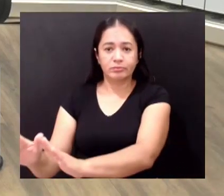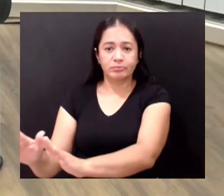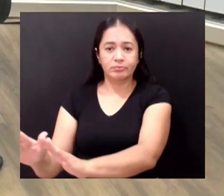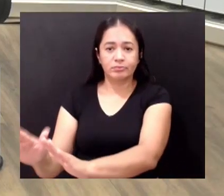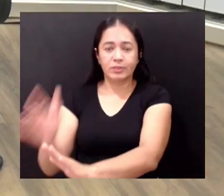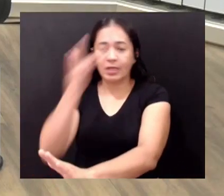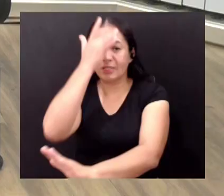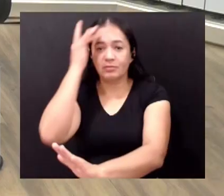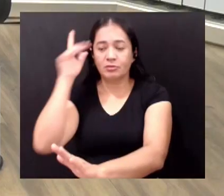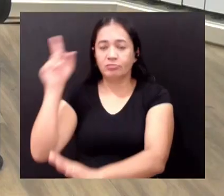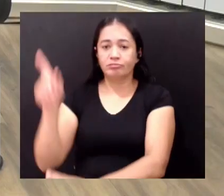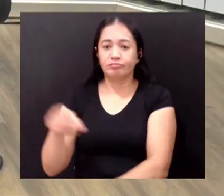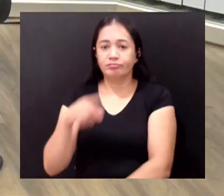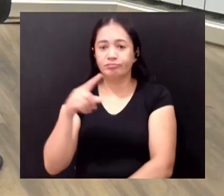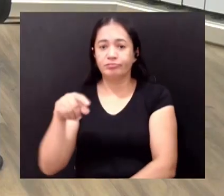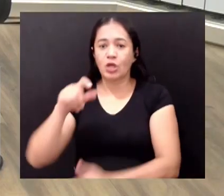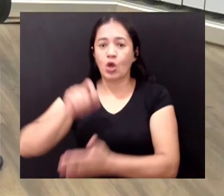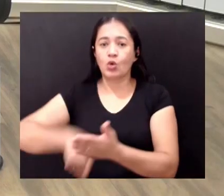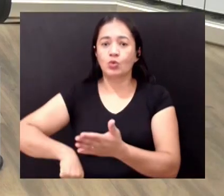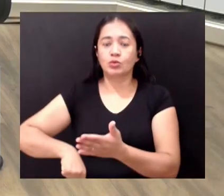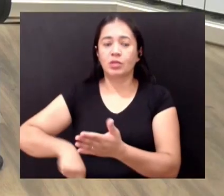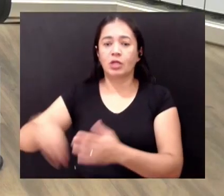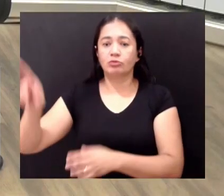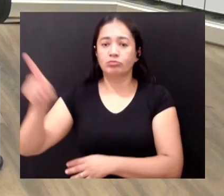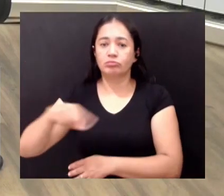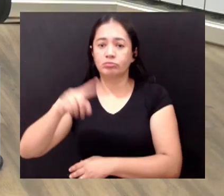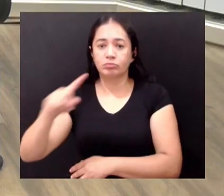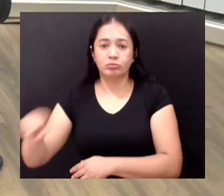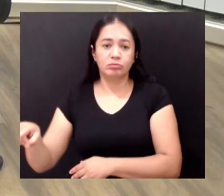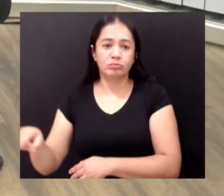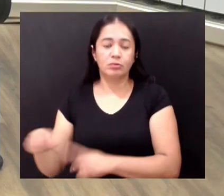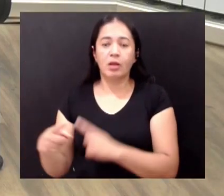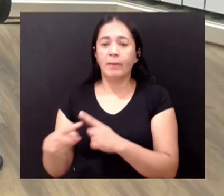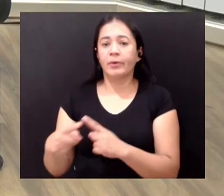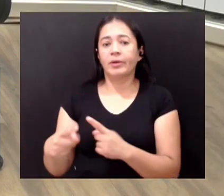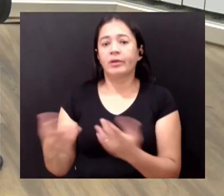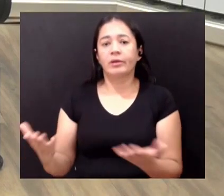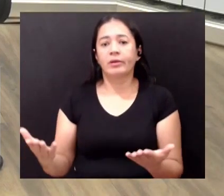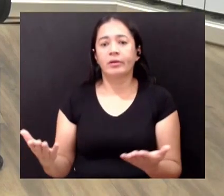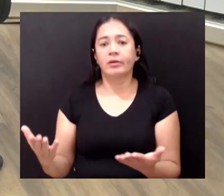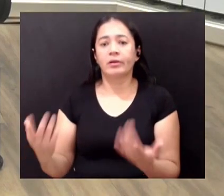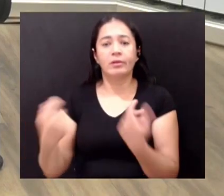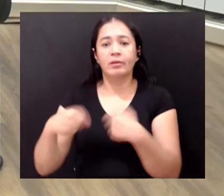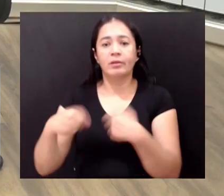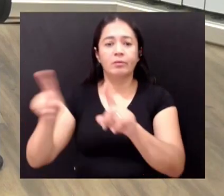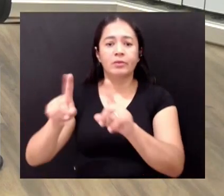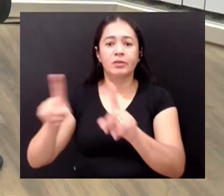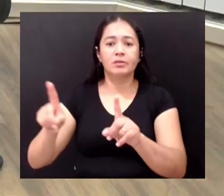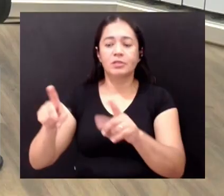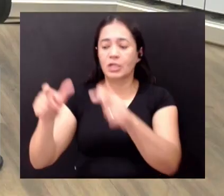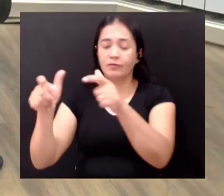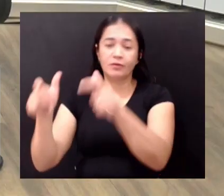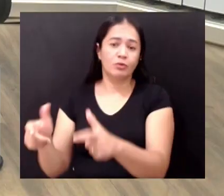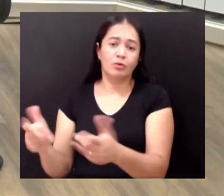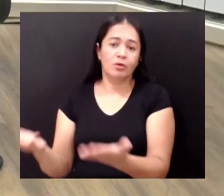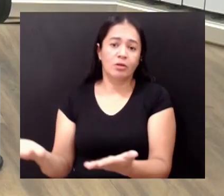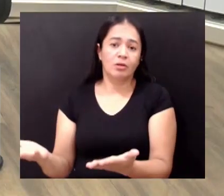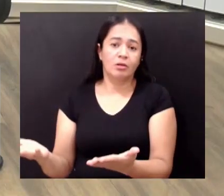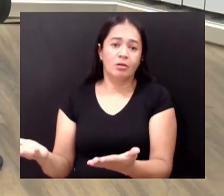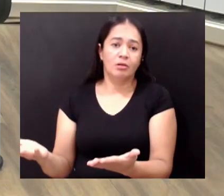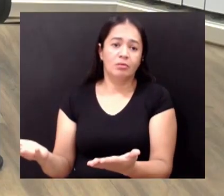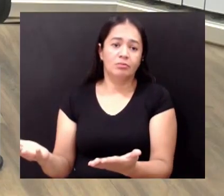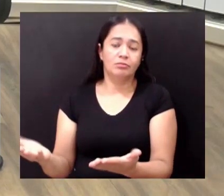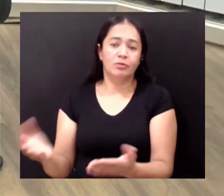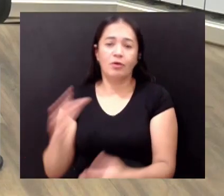alguns contratos, né, as empresas, porque justamente não precisavam daquele espaço tão grande, né, os funcionários foram trabalhar